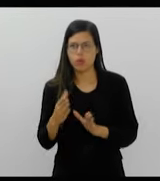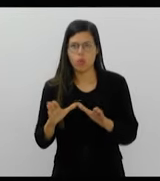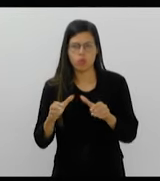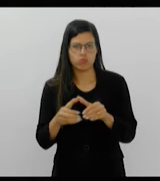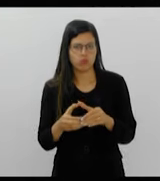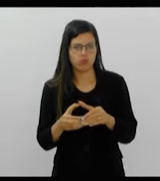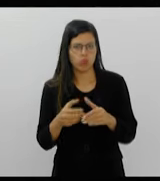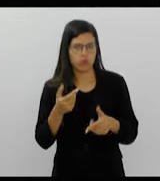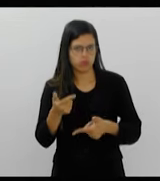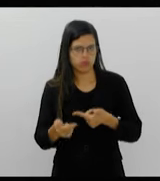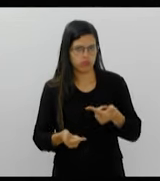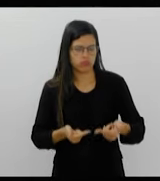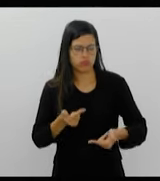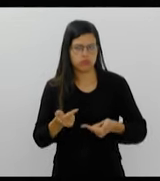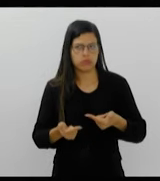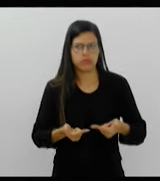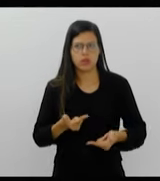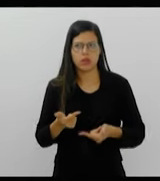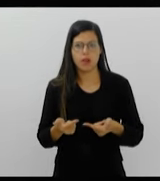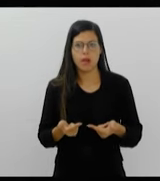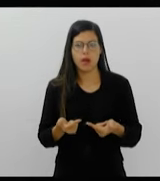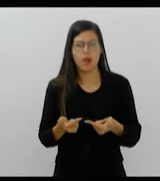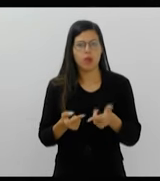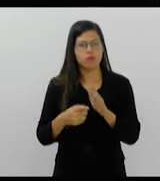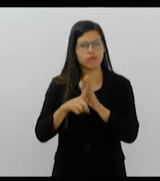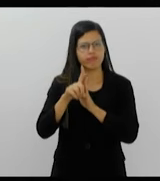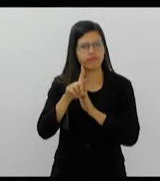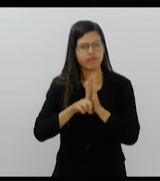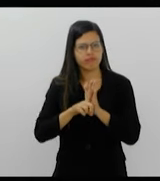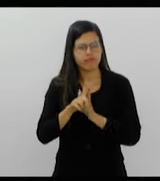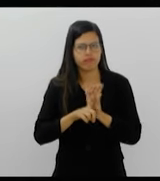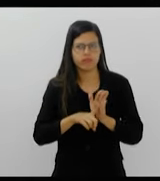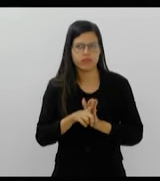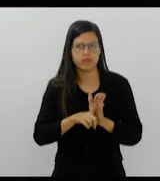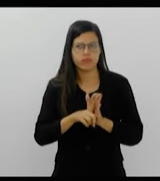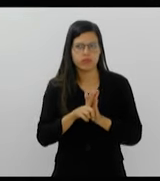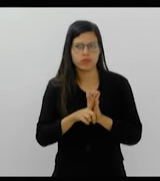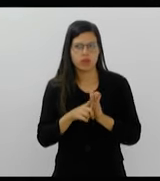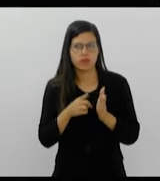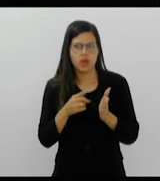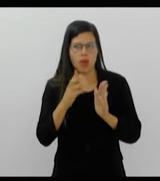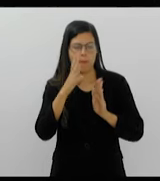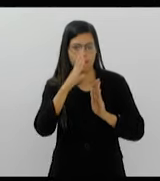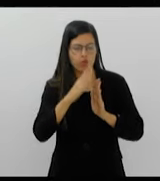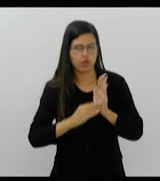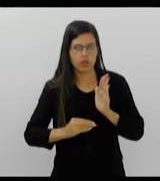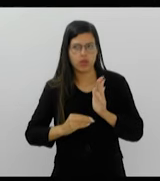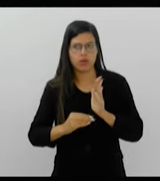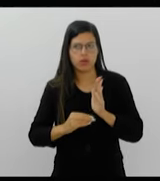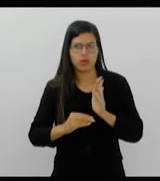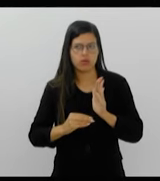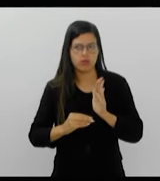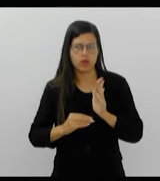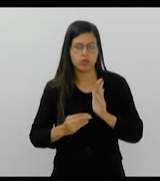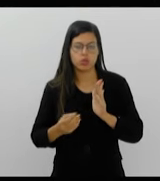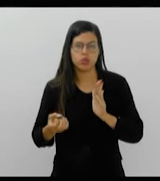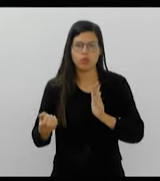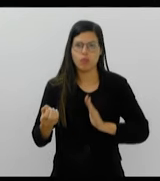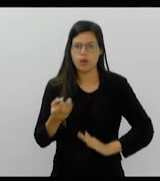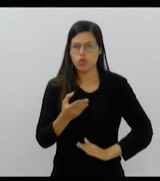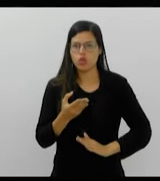trabalho para estudar a modelagem de renovação ou de uma nova